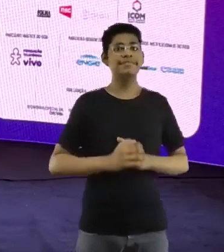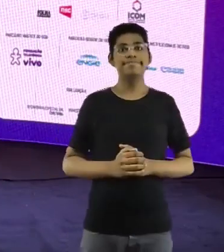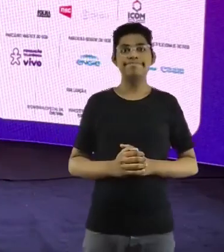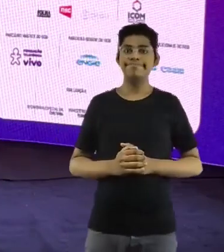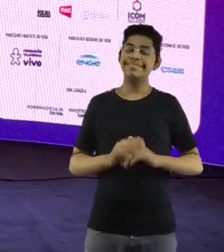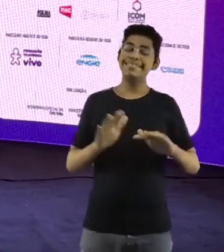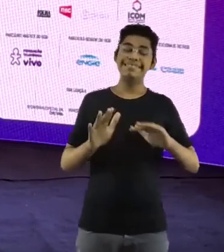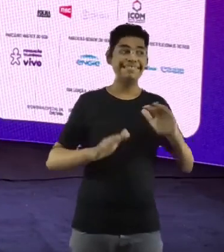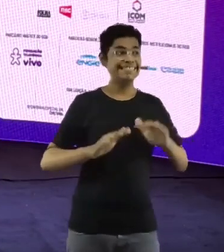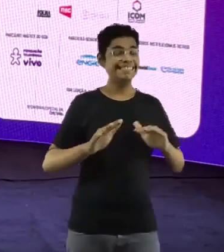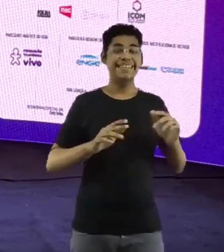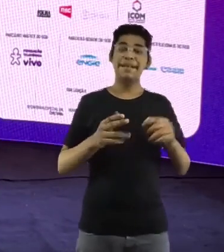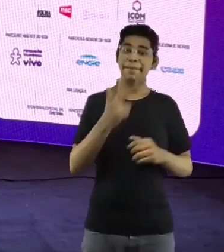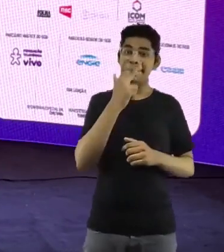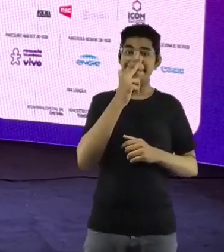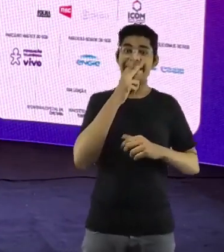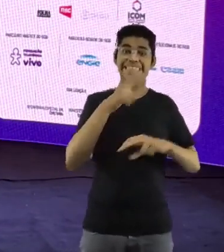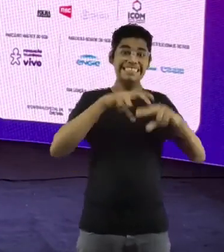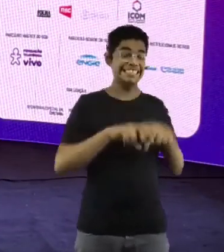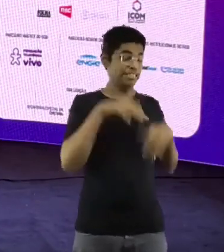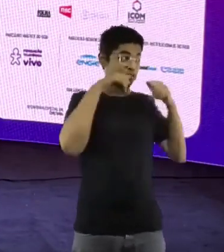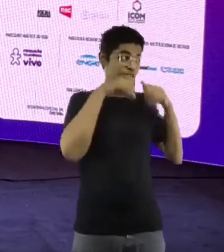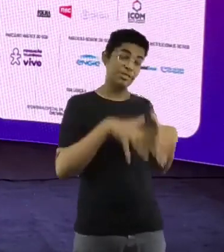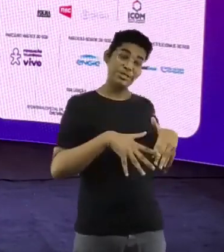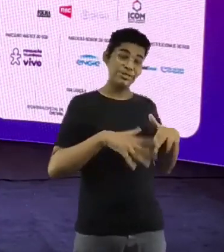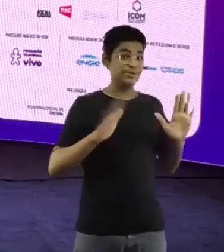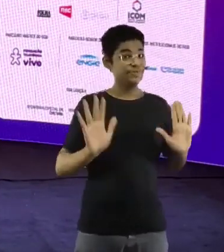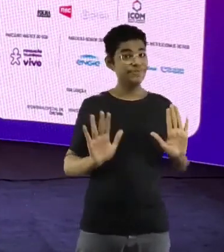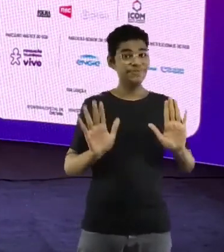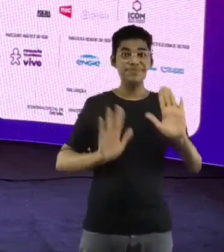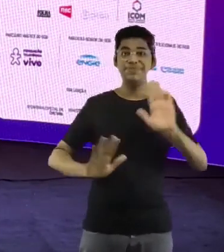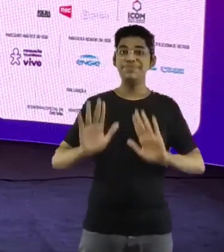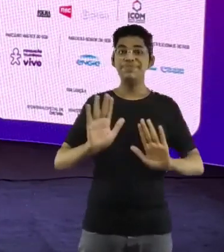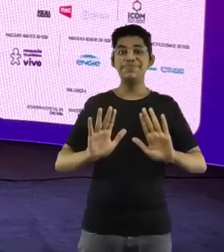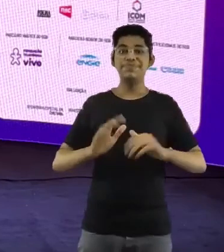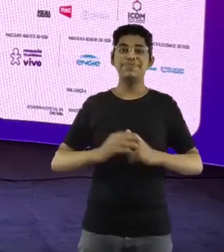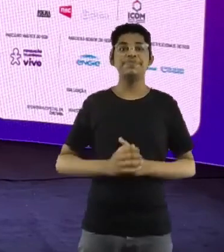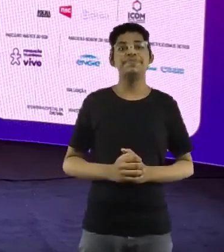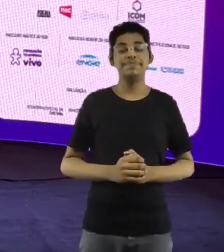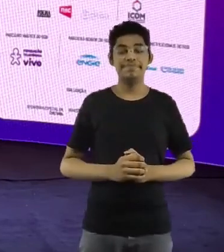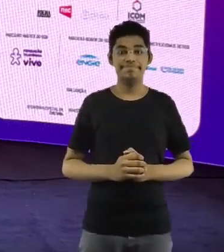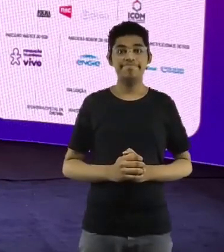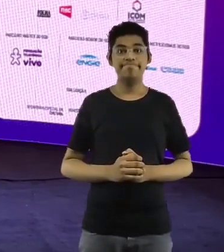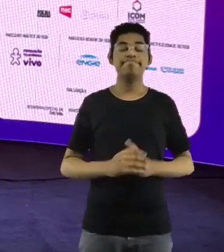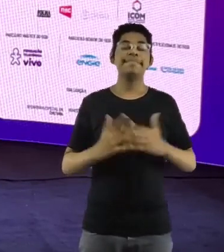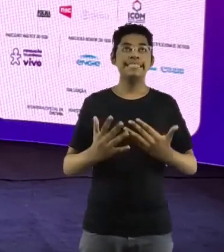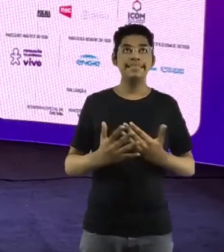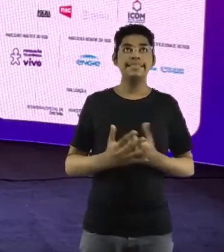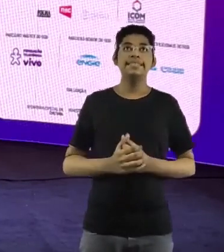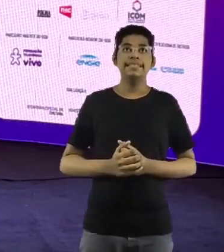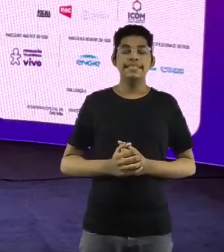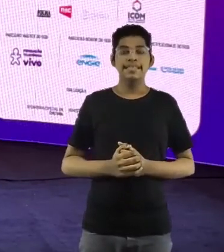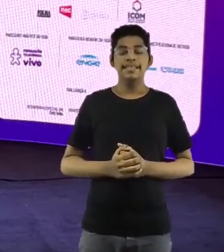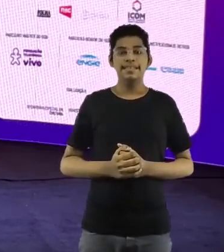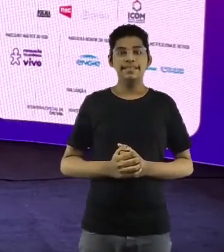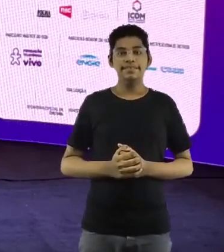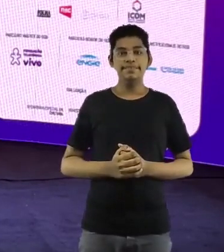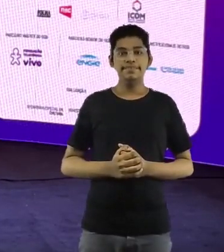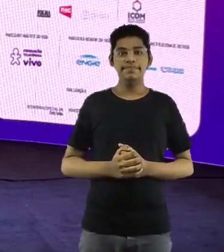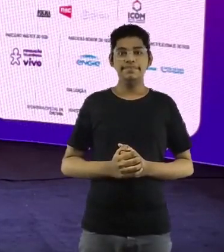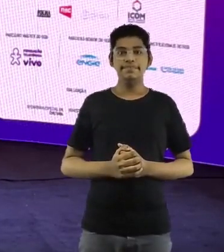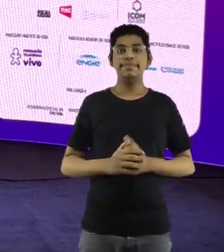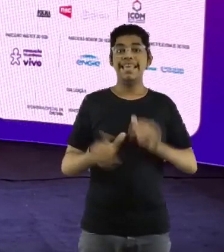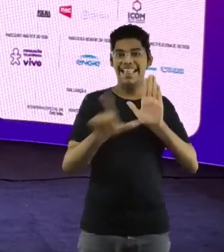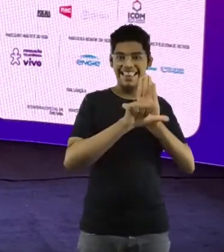É isso. Como é que é? Perfeito. Não, assim, esse é um dos pontos altos da LGPD, inclusive, tá? Então, a Lei